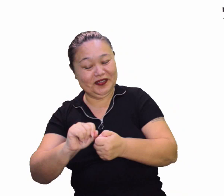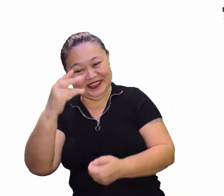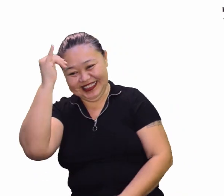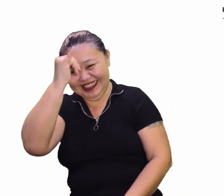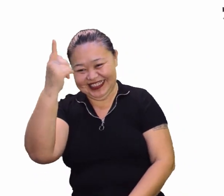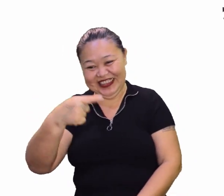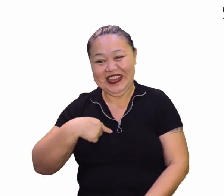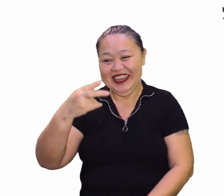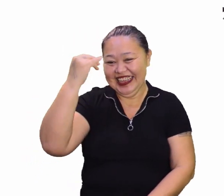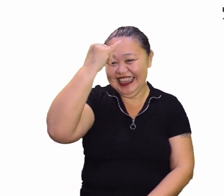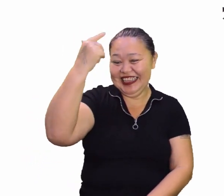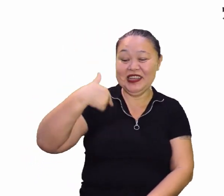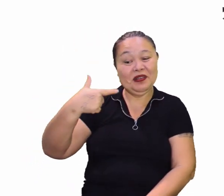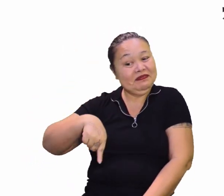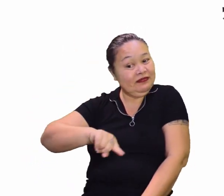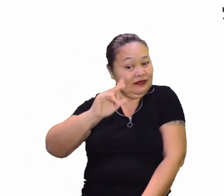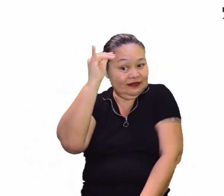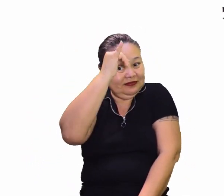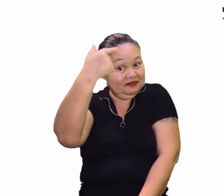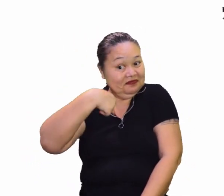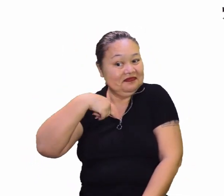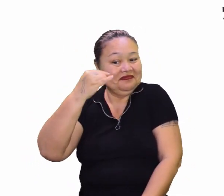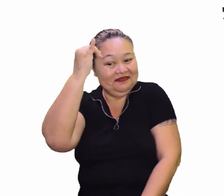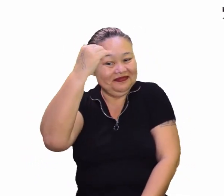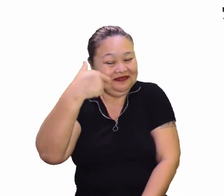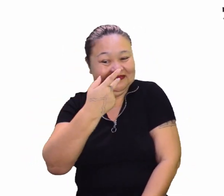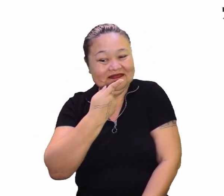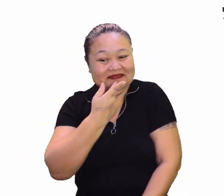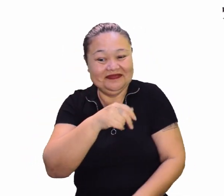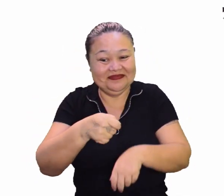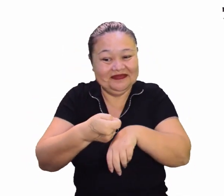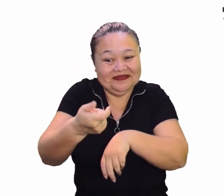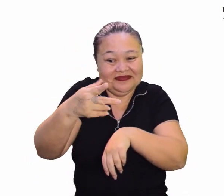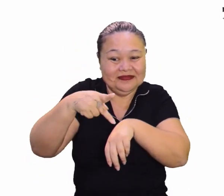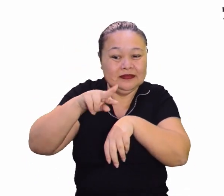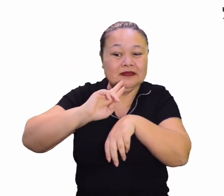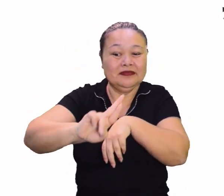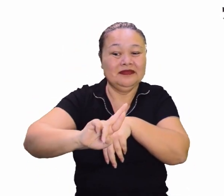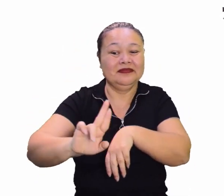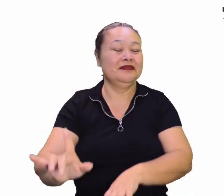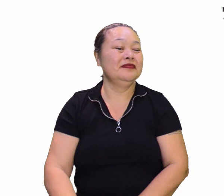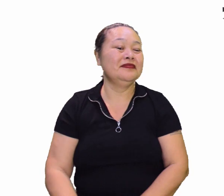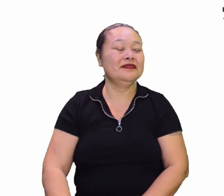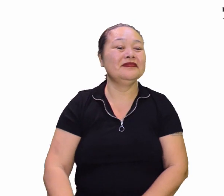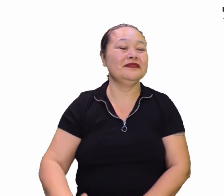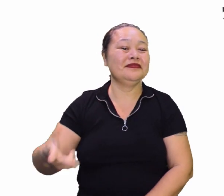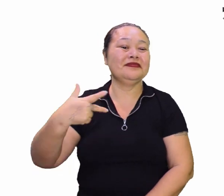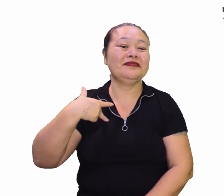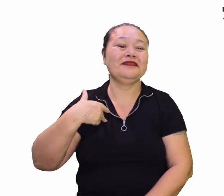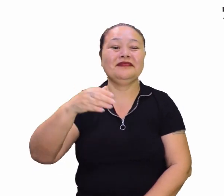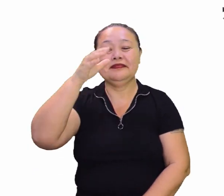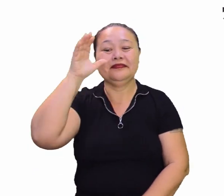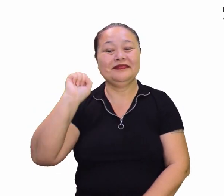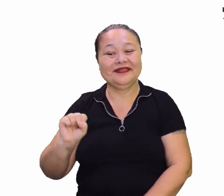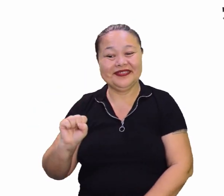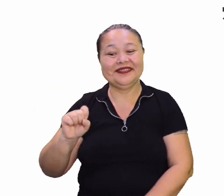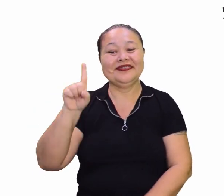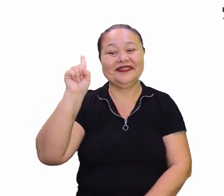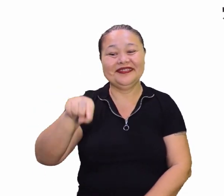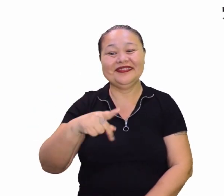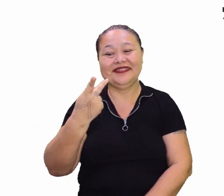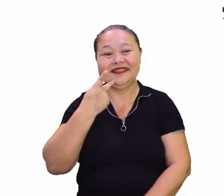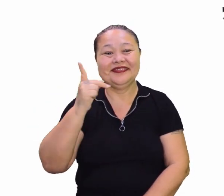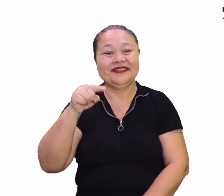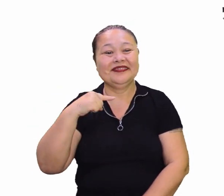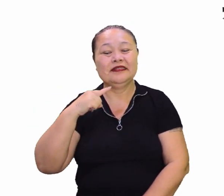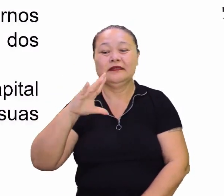Japa Rio de Ti, bicho, porque eu marquei, foi bobeira. Vamos lá. Fechou! Coreia do Sul, é isso mesmo, galera.